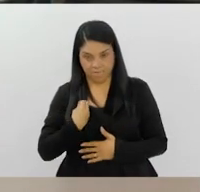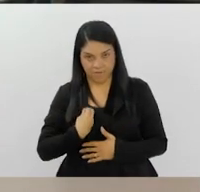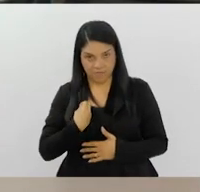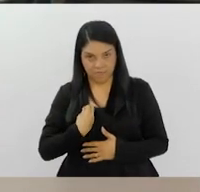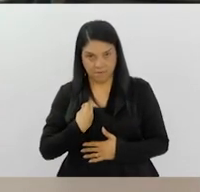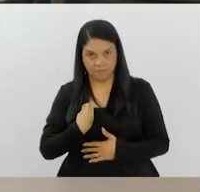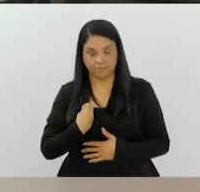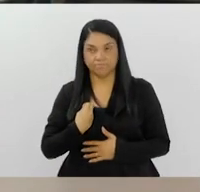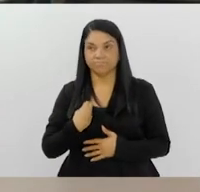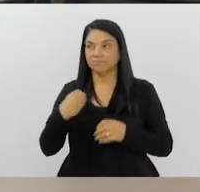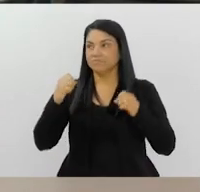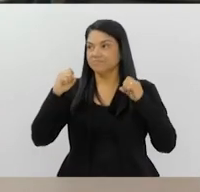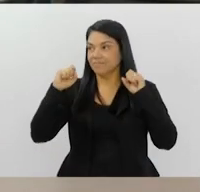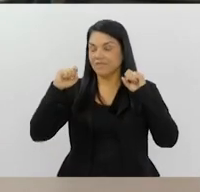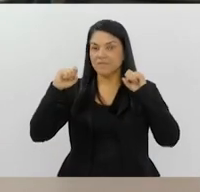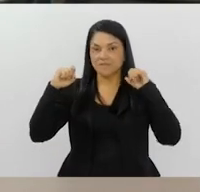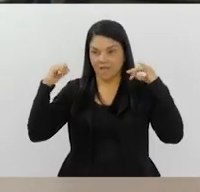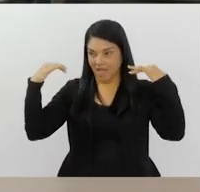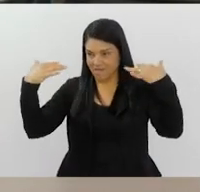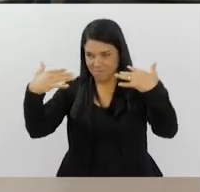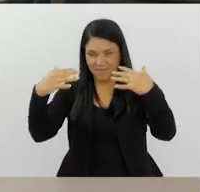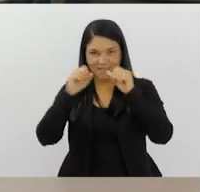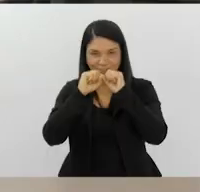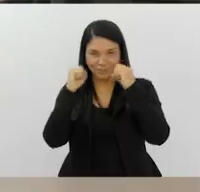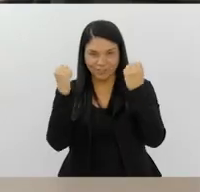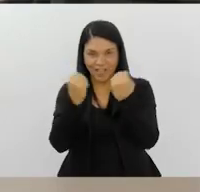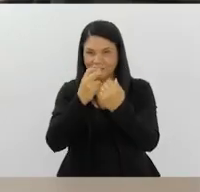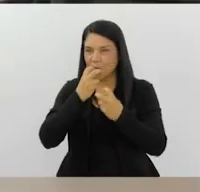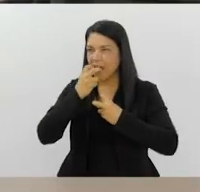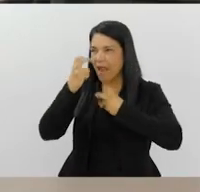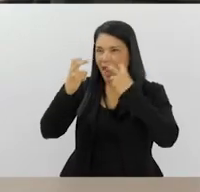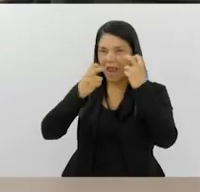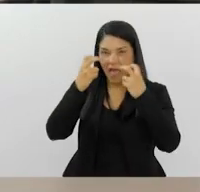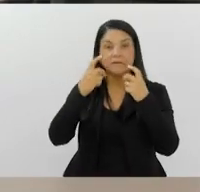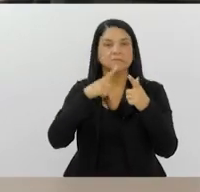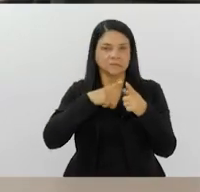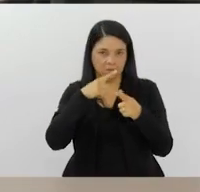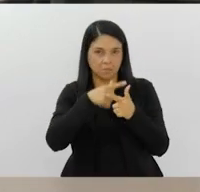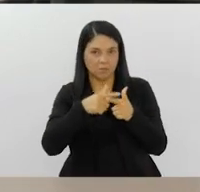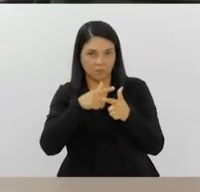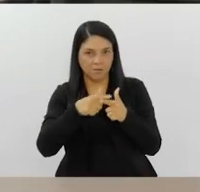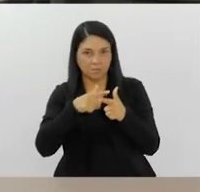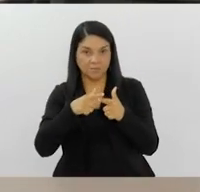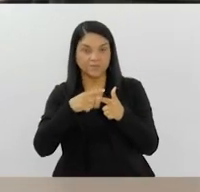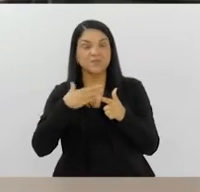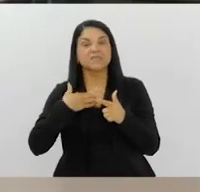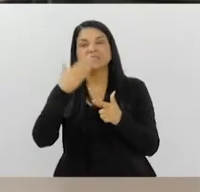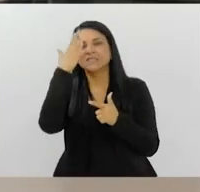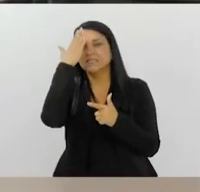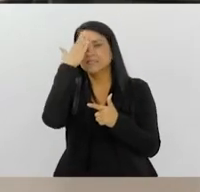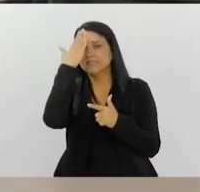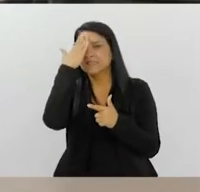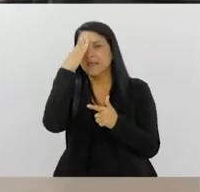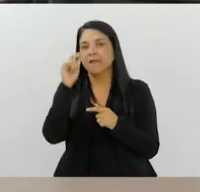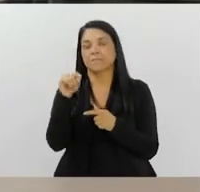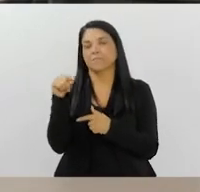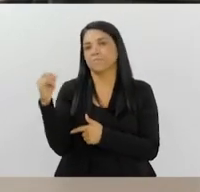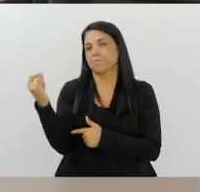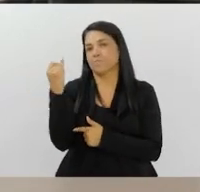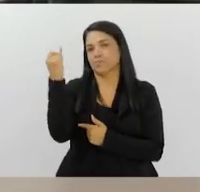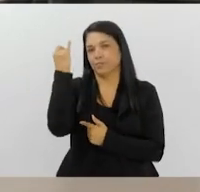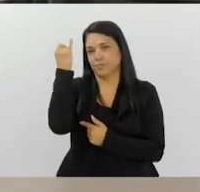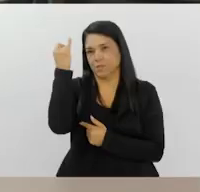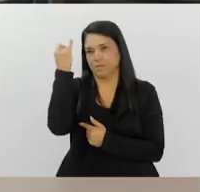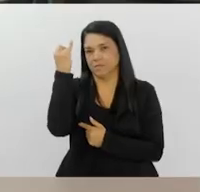né onde eu grito ali e também às vezes eu sei que eu dou uns probleminhas e a gente sabe a importância de